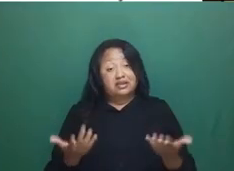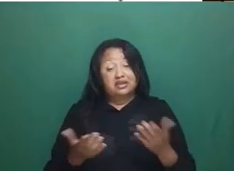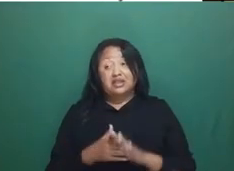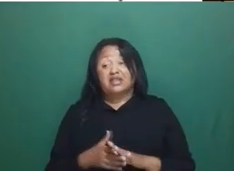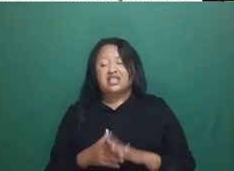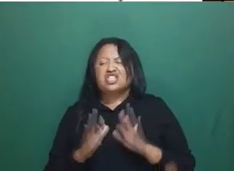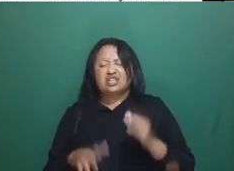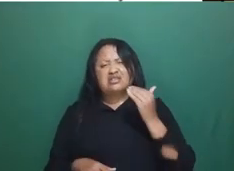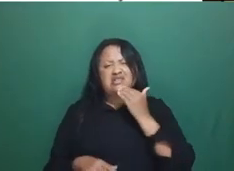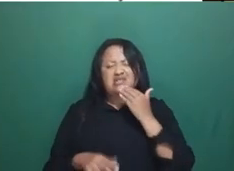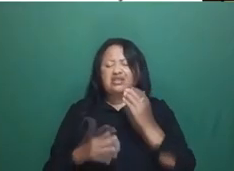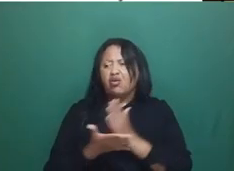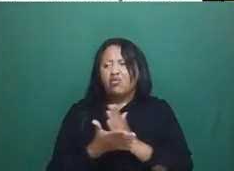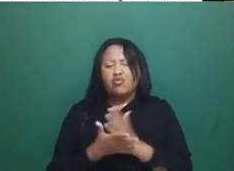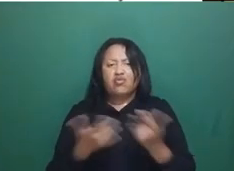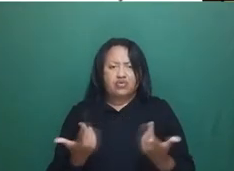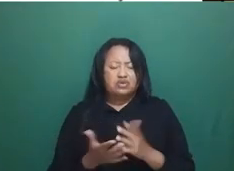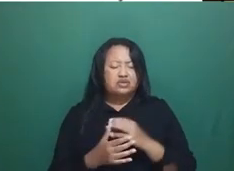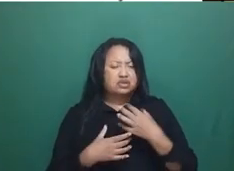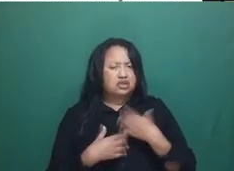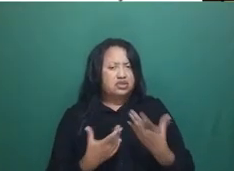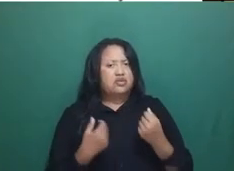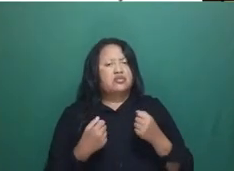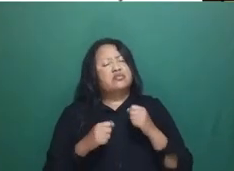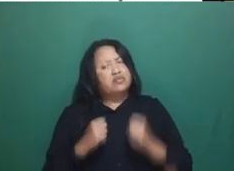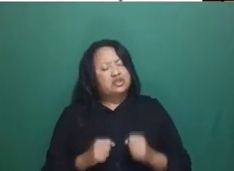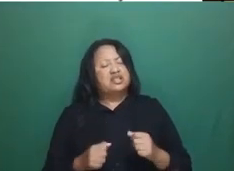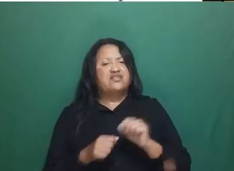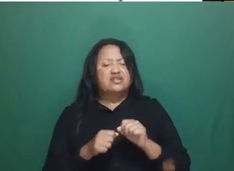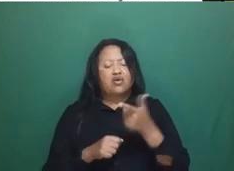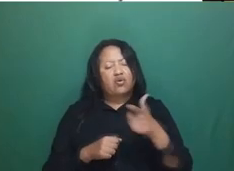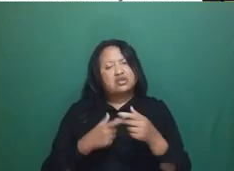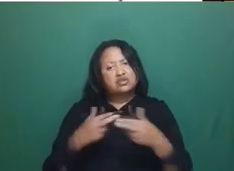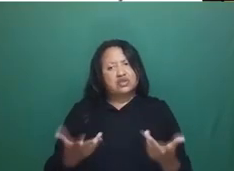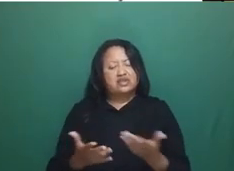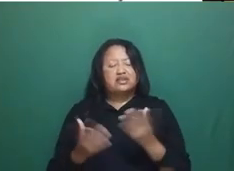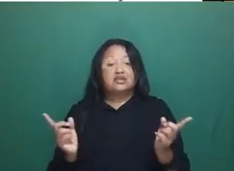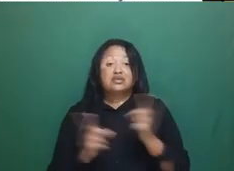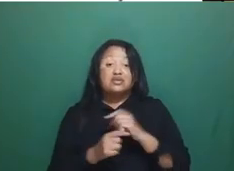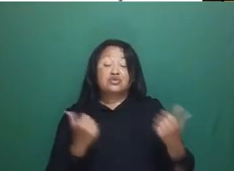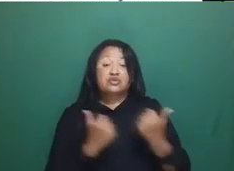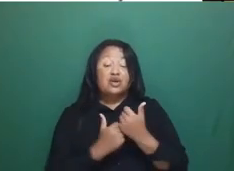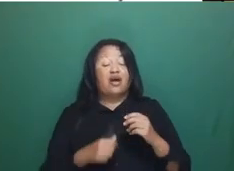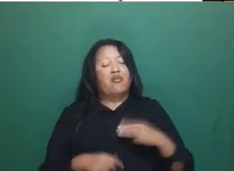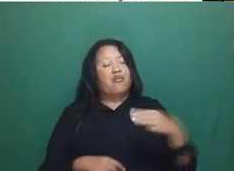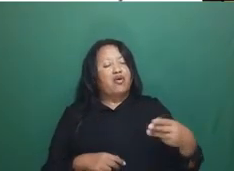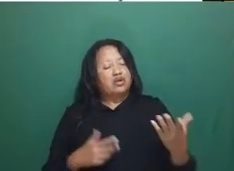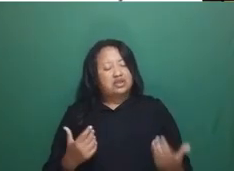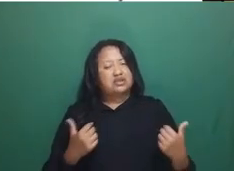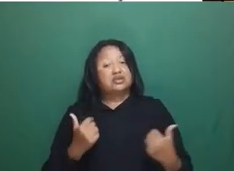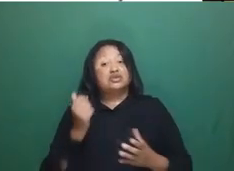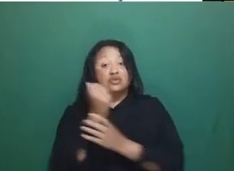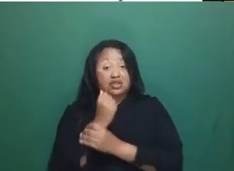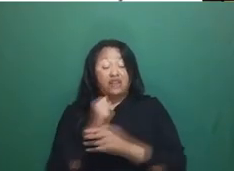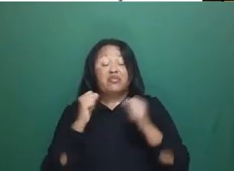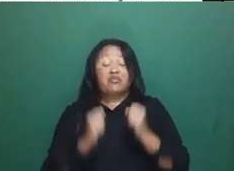se danificaram de alguma forma e que poderiam ter outras versões possíveis né a moda verdadeiramente sustentável ela só pode ser